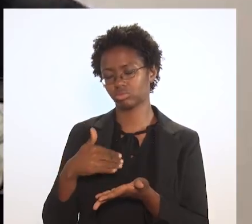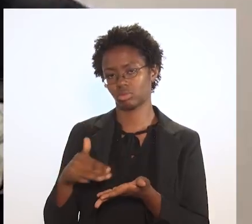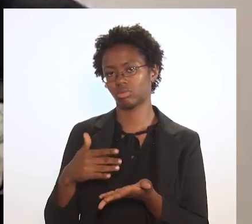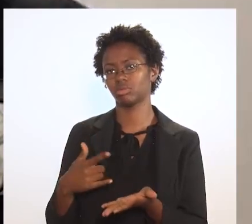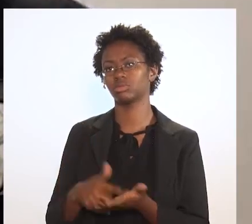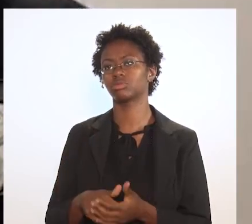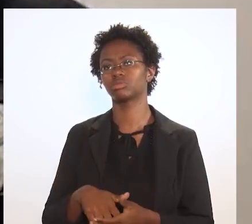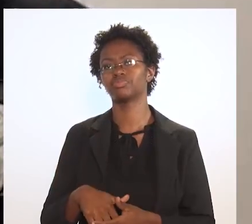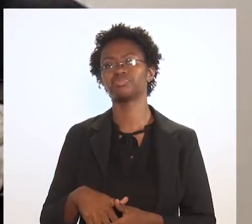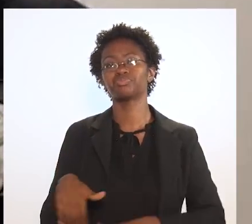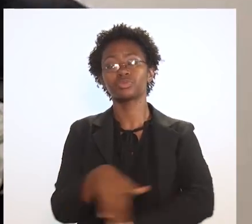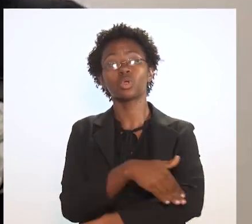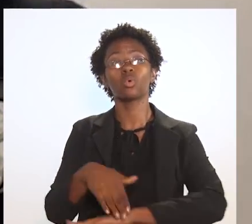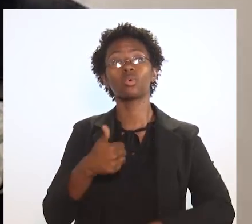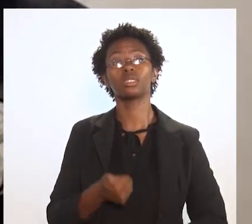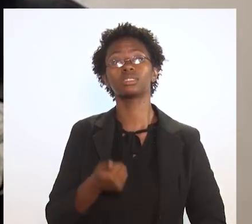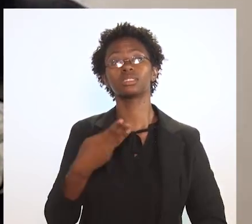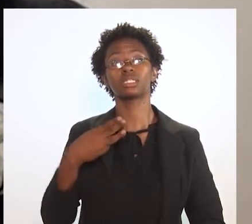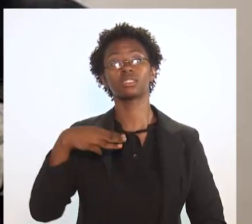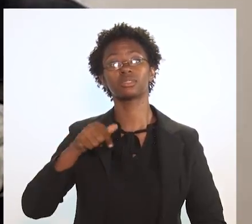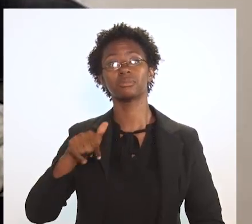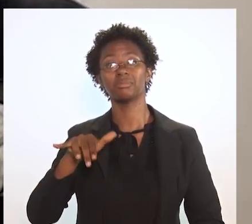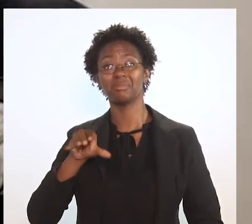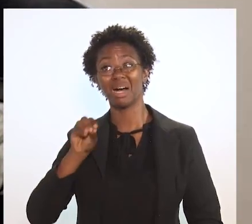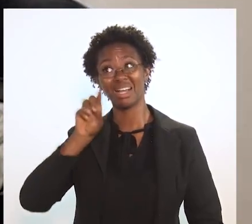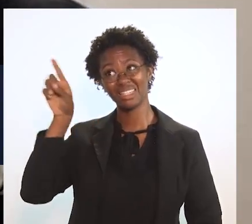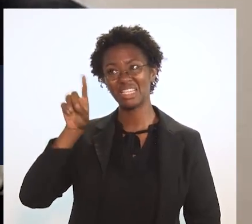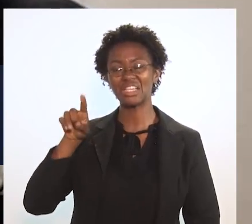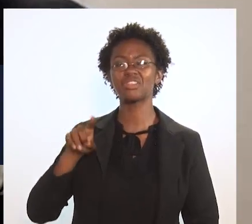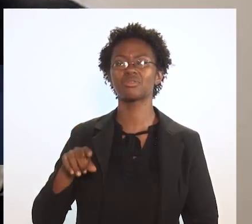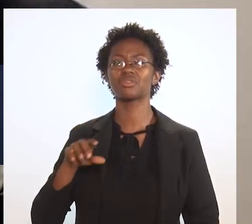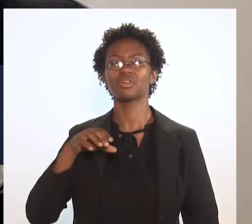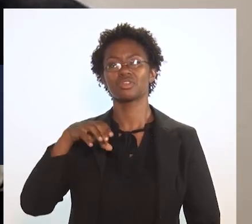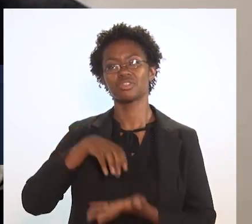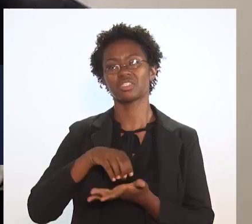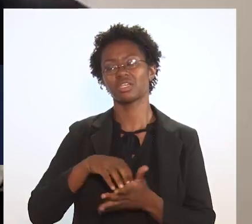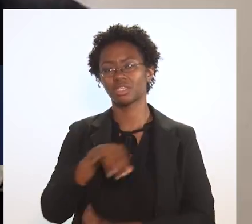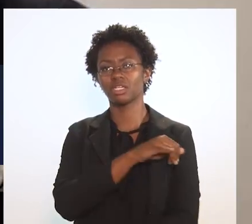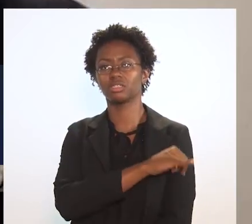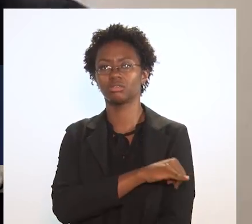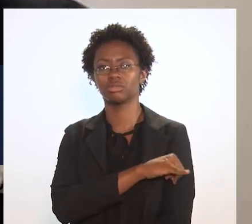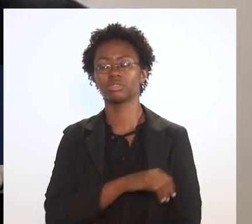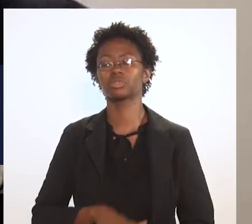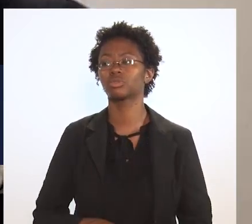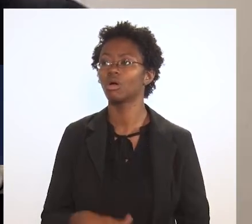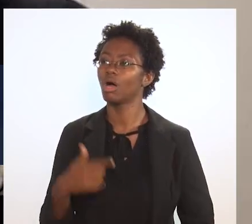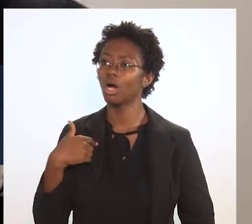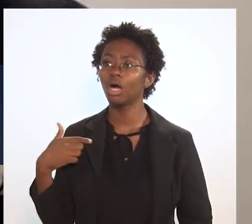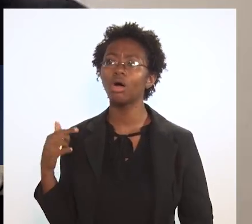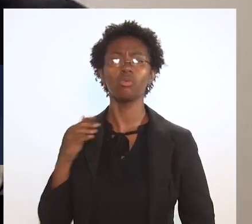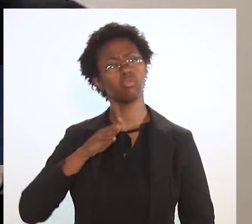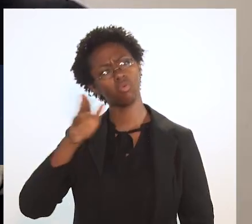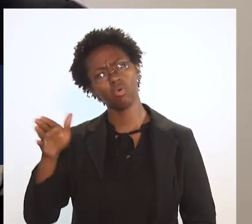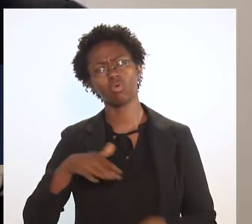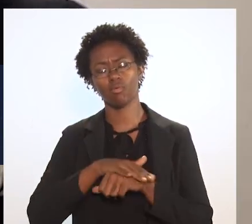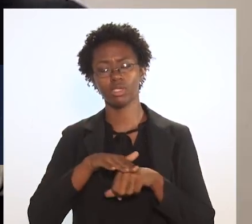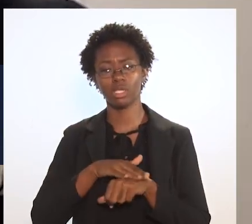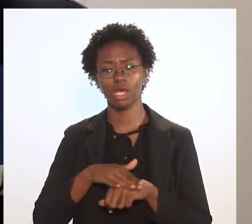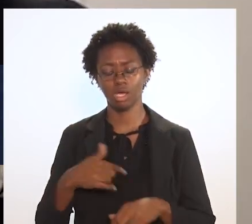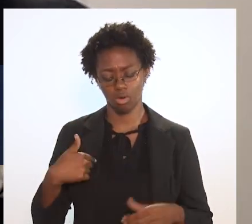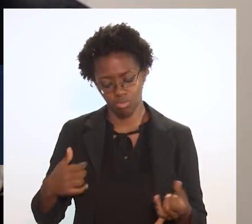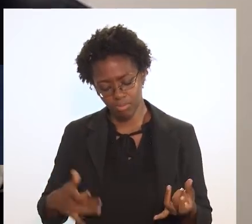comigo no escritório na Rua 13 de Maio, no centro da cidade, e eu parti para lá com meu banjo. Cheguei lá,